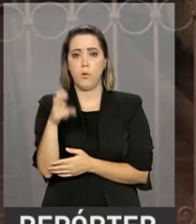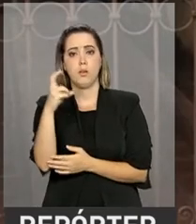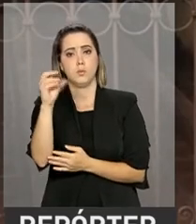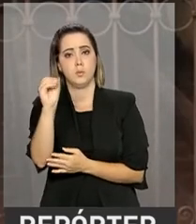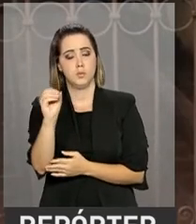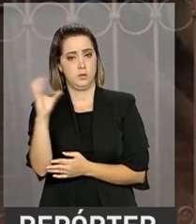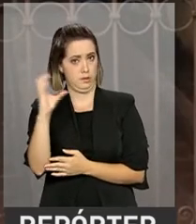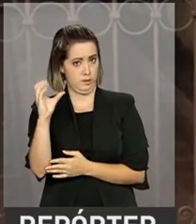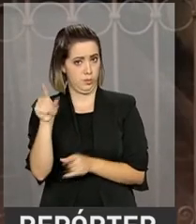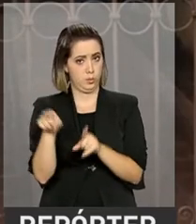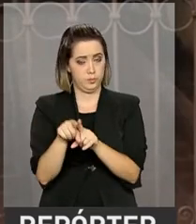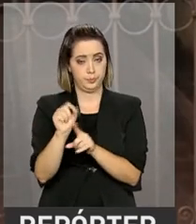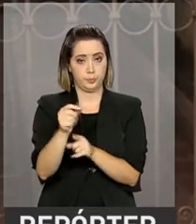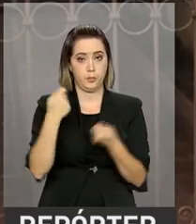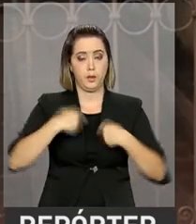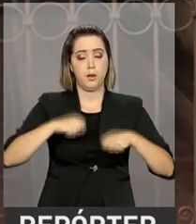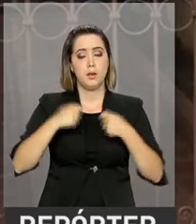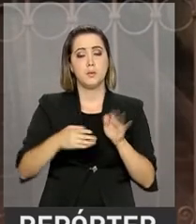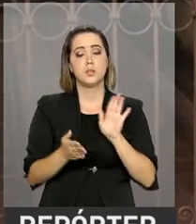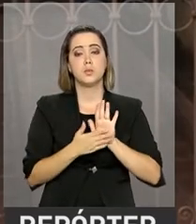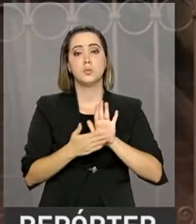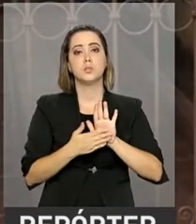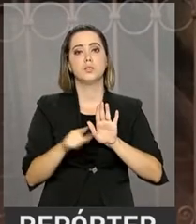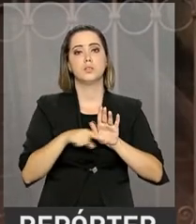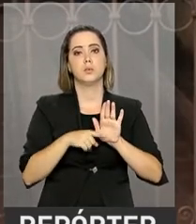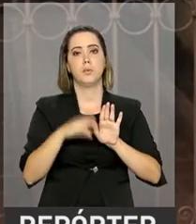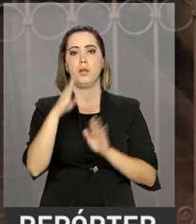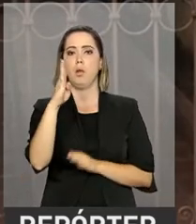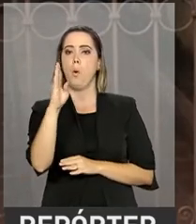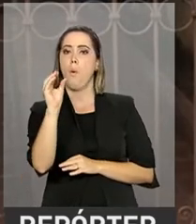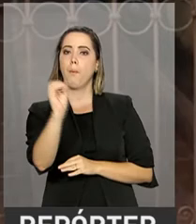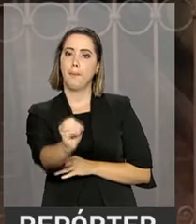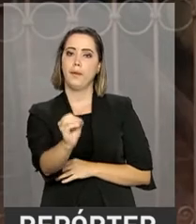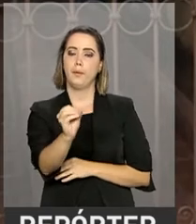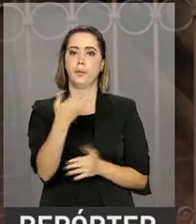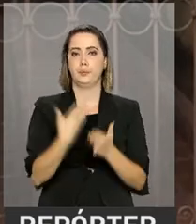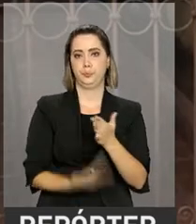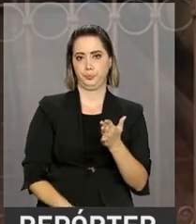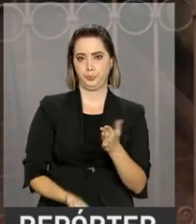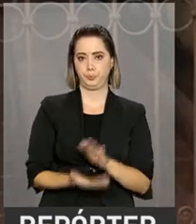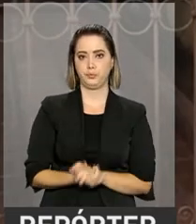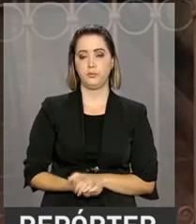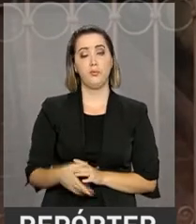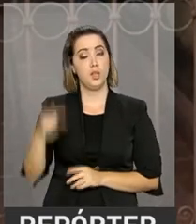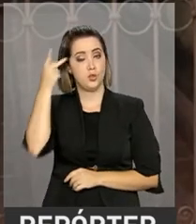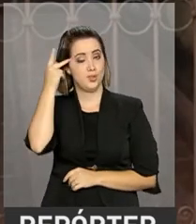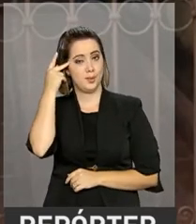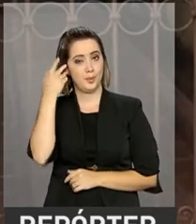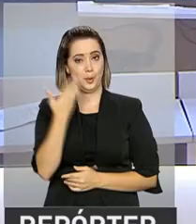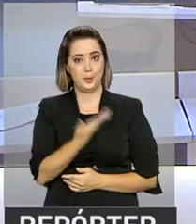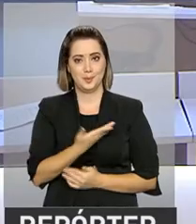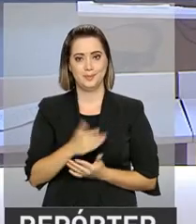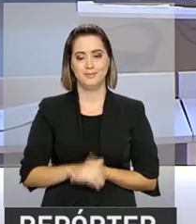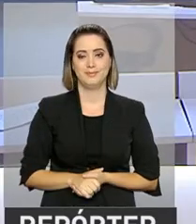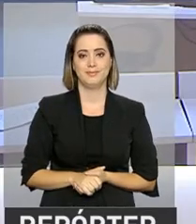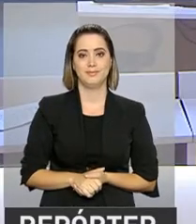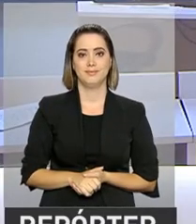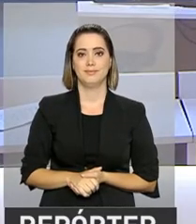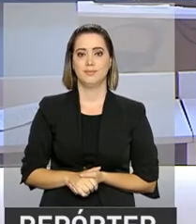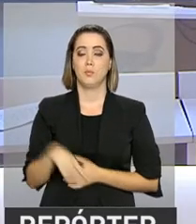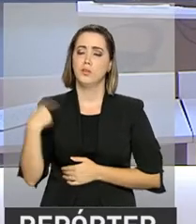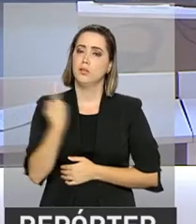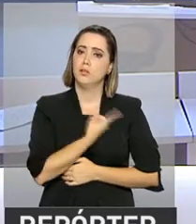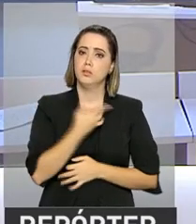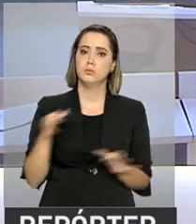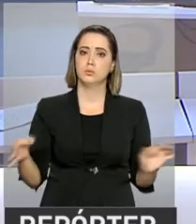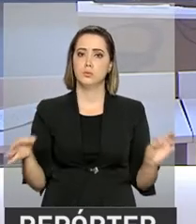documento. A pessoa precisa apresentar também o boletim de ocorrência sobre a perda. De São Paulo, José Luiz Filho. Nós